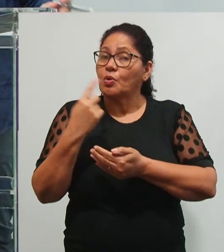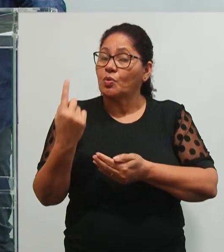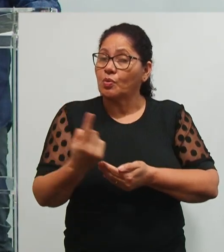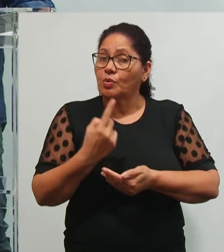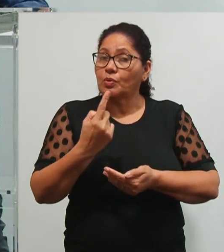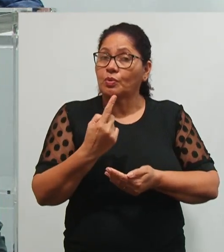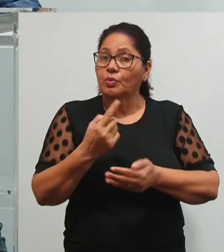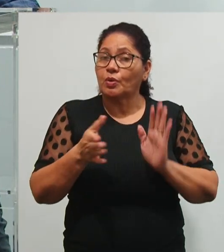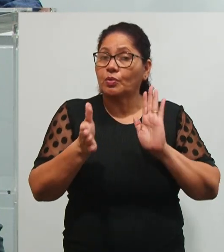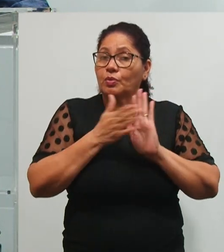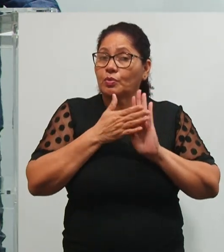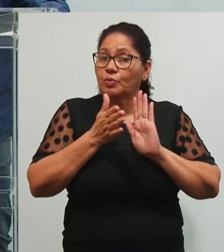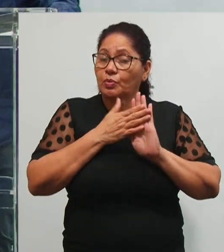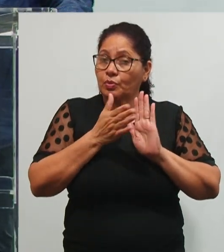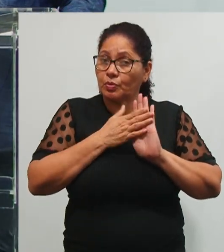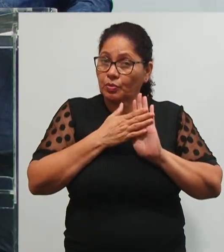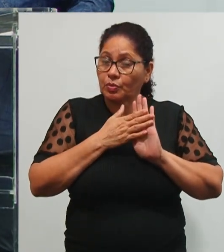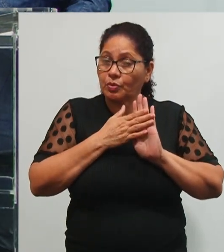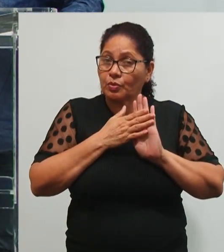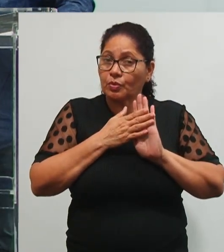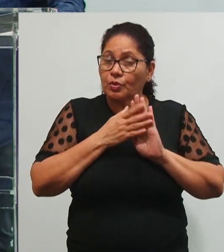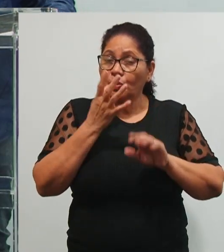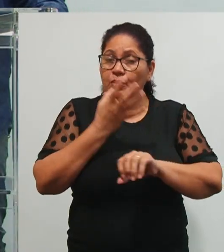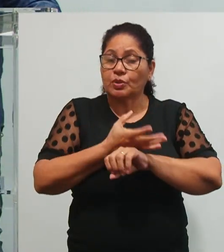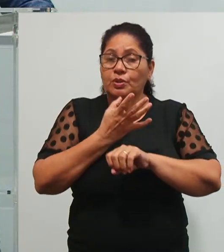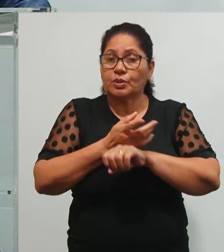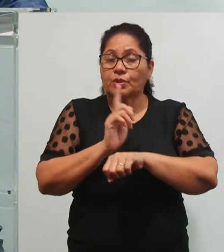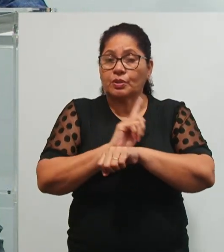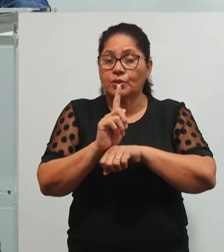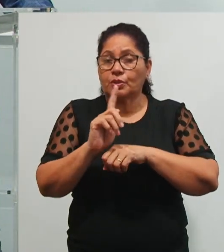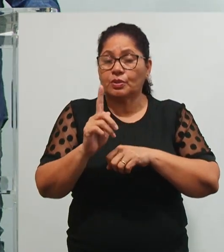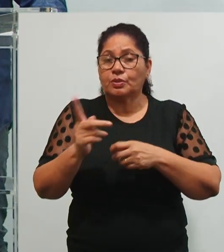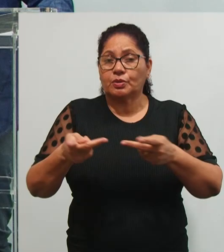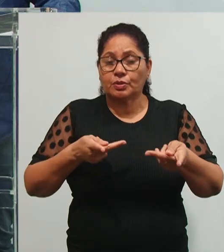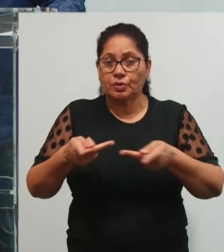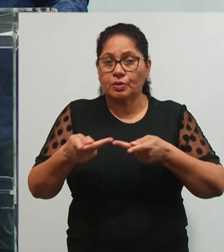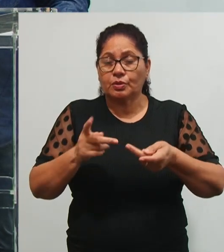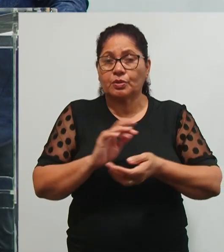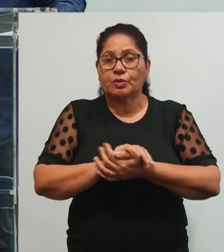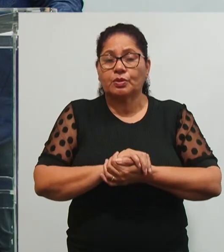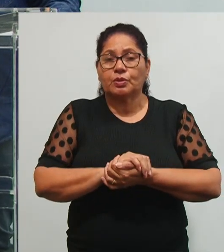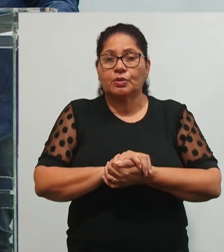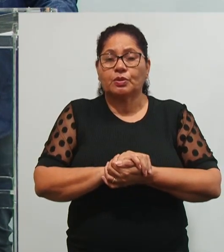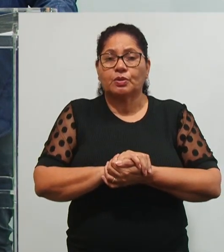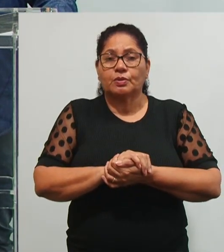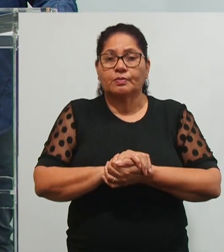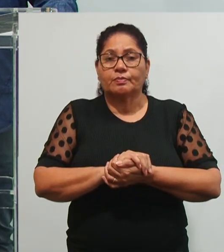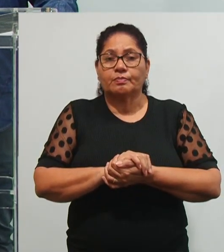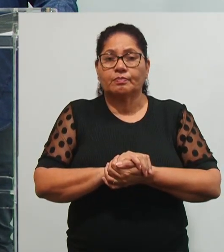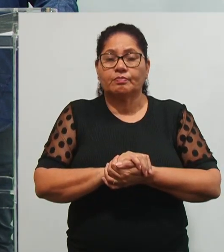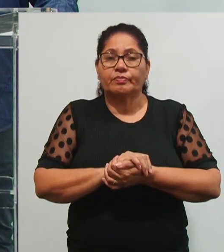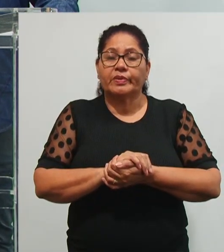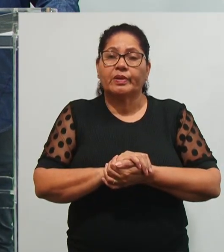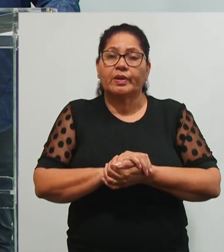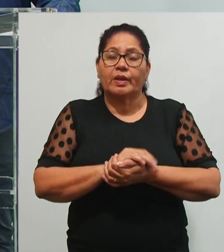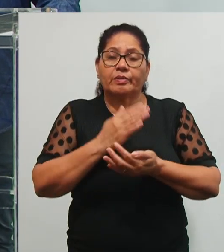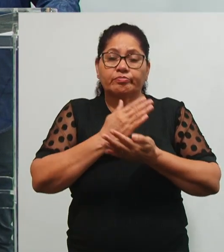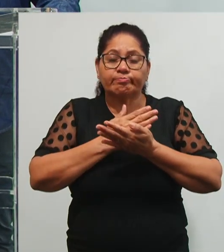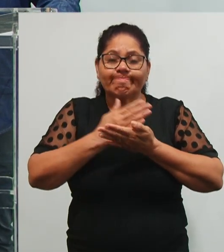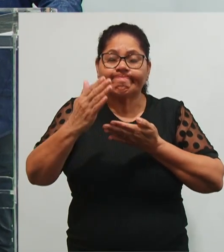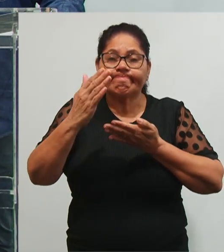avançamos, não é, com a nossa proposta de disciplina de gestão de projetos